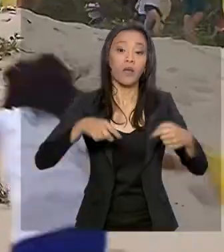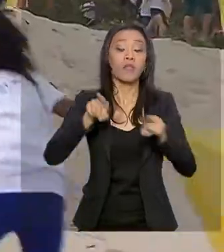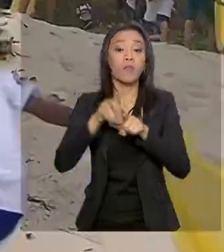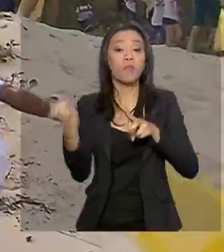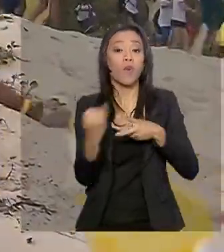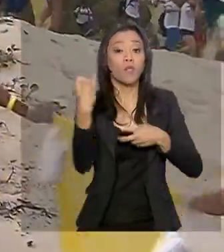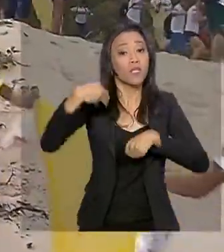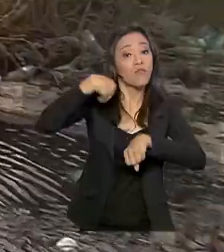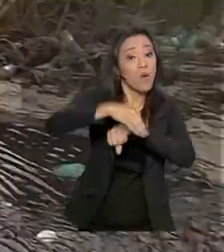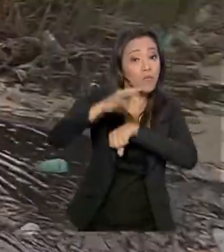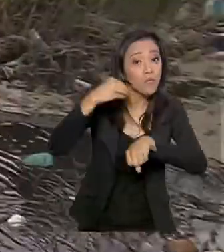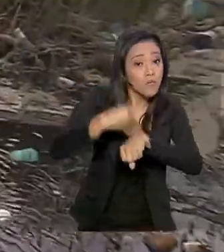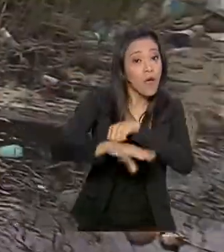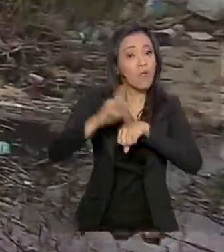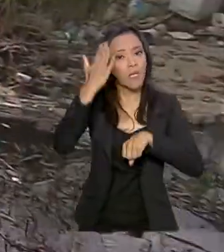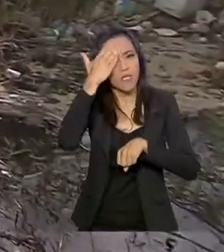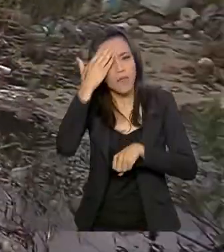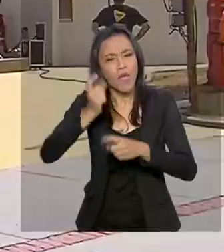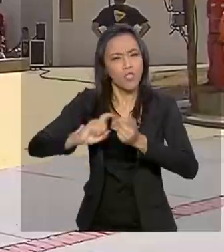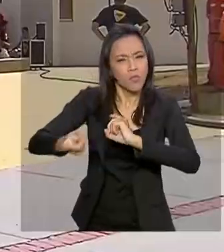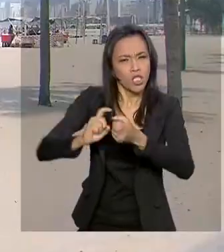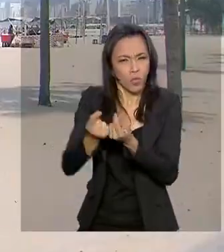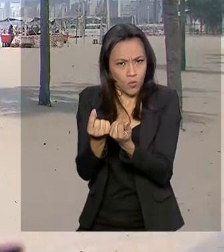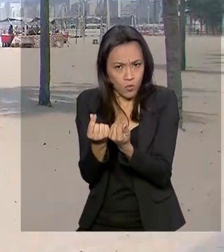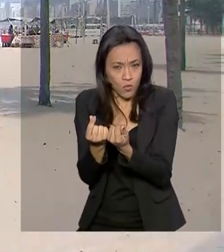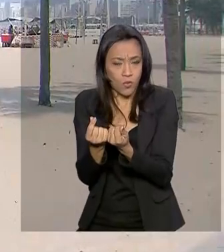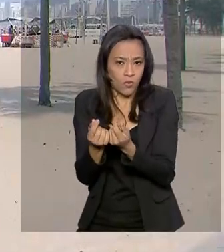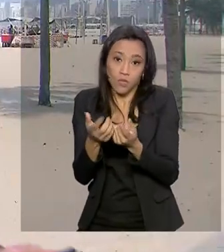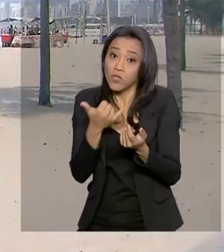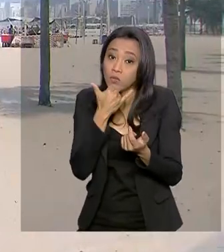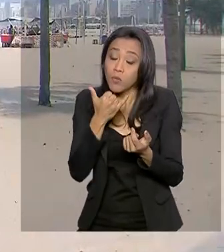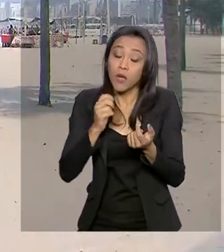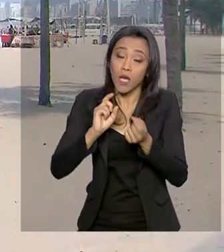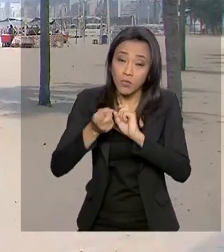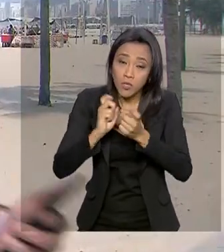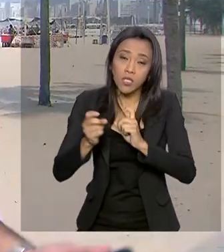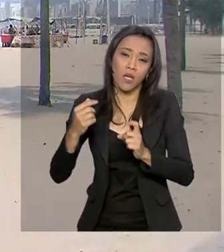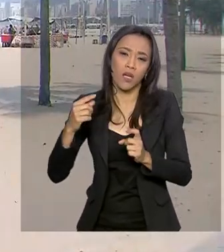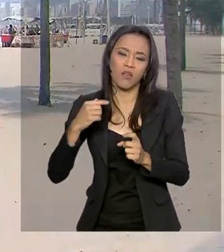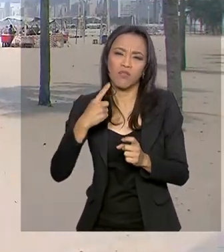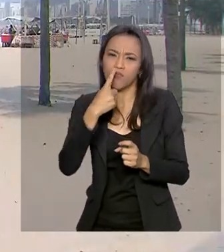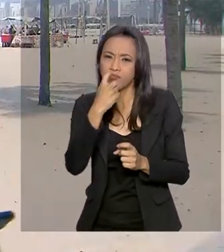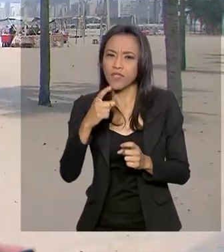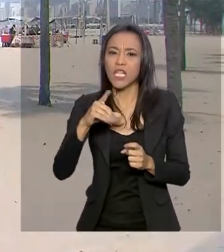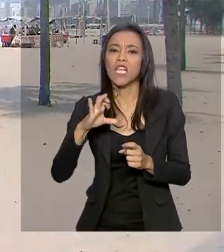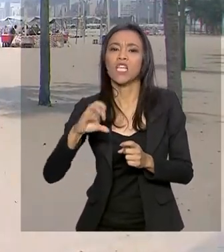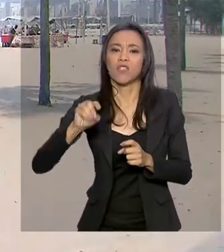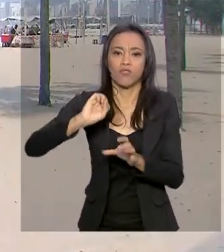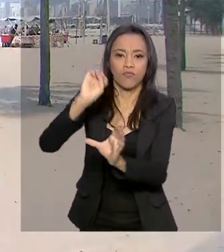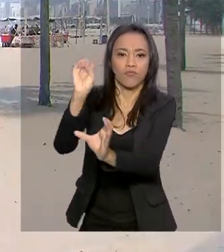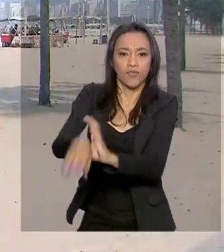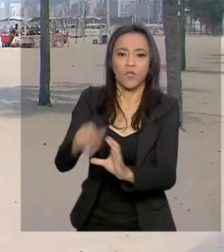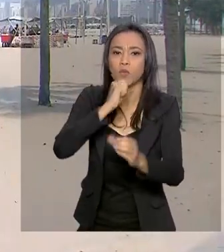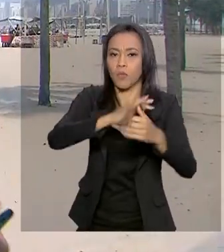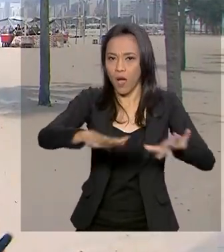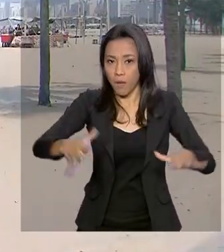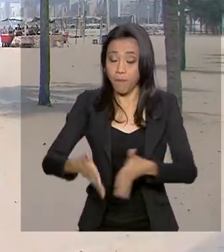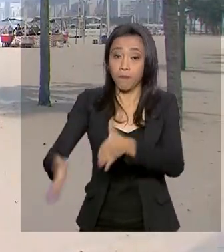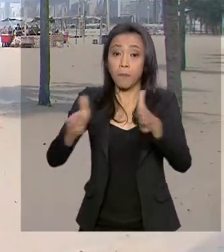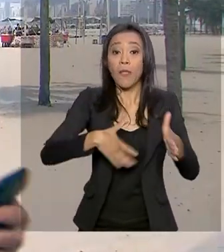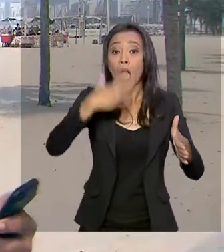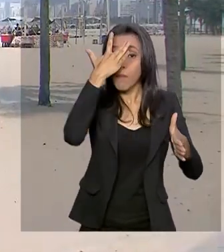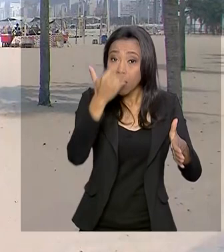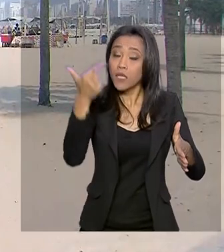para a efetiva gestão do lixo no mar no sábado amanhã o ministério de meio ambiente também prepara várias